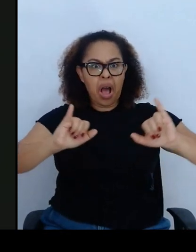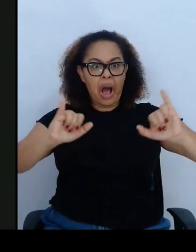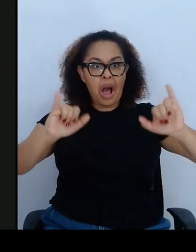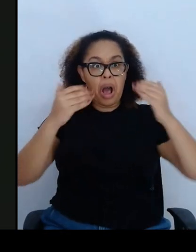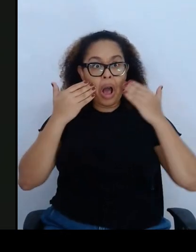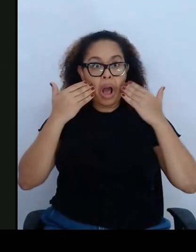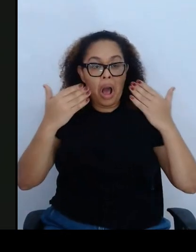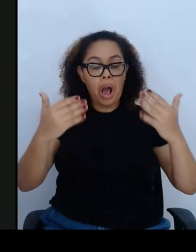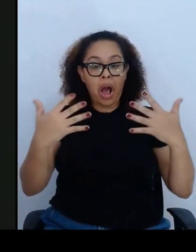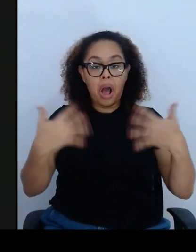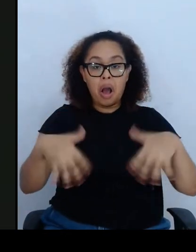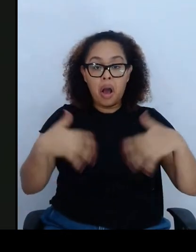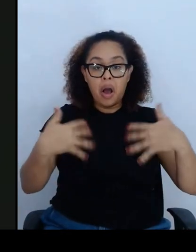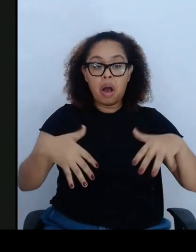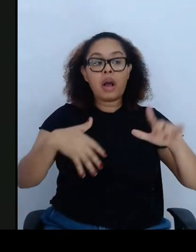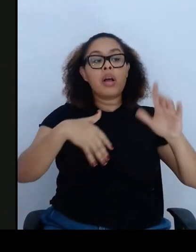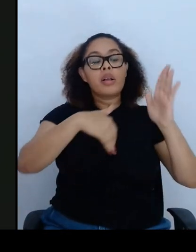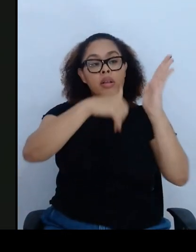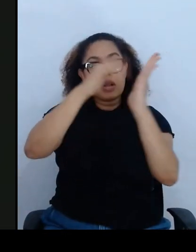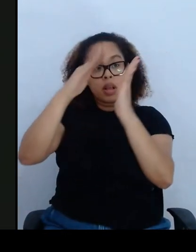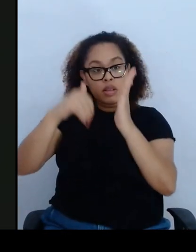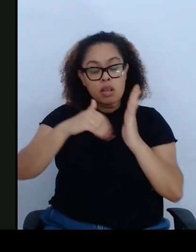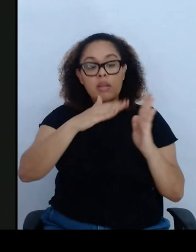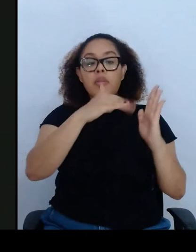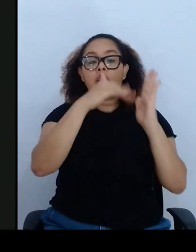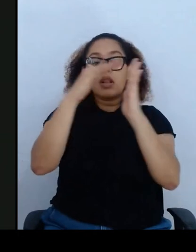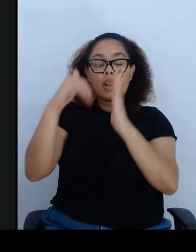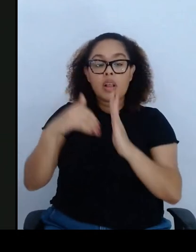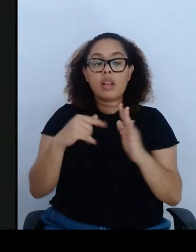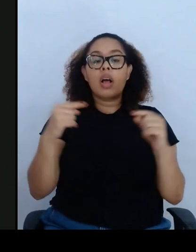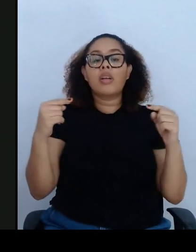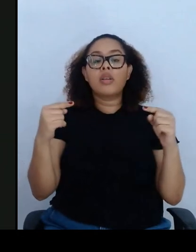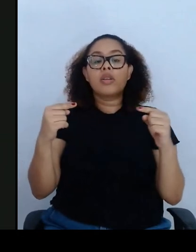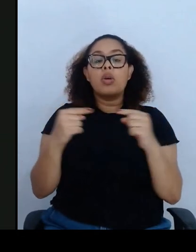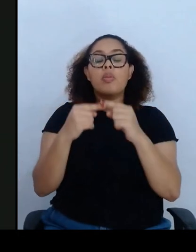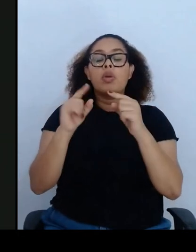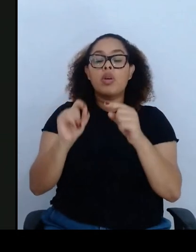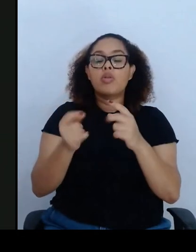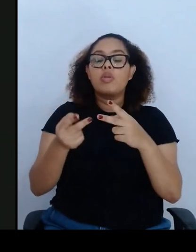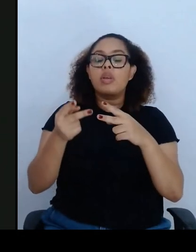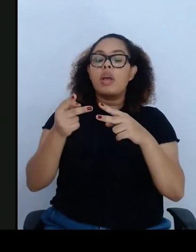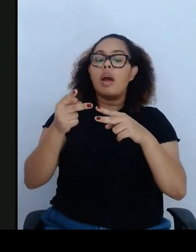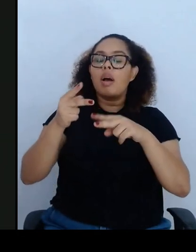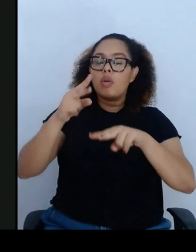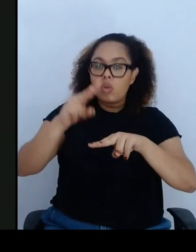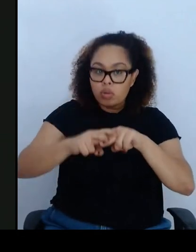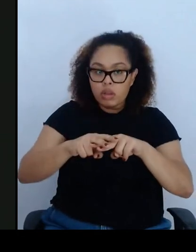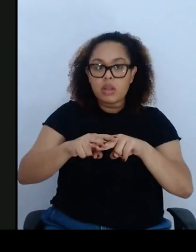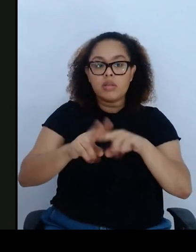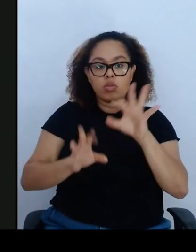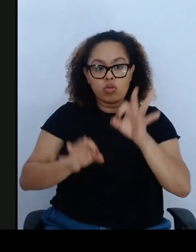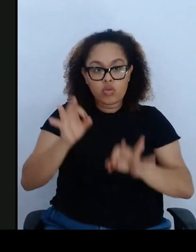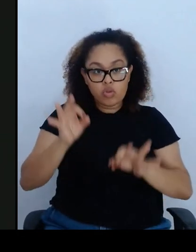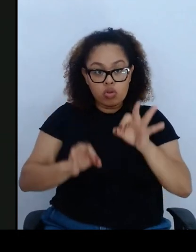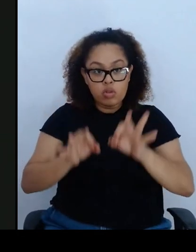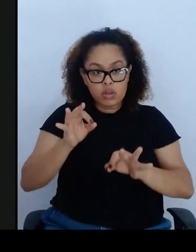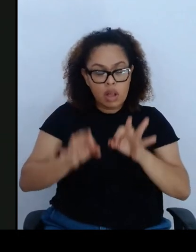imagens essas pinturas também em relação à condenações penais e cadeia